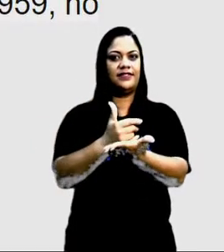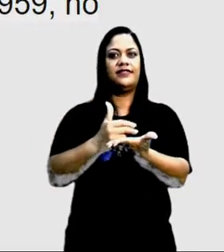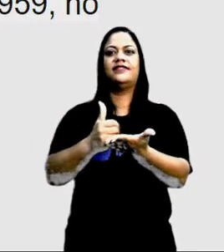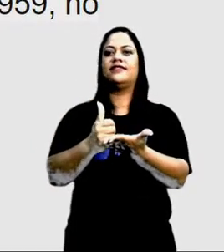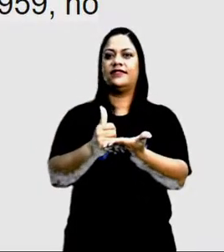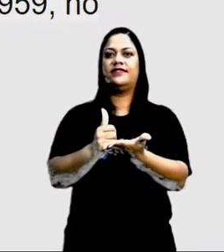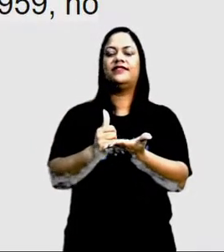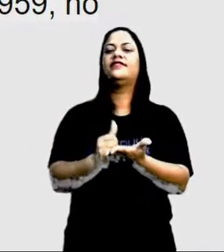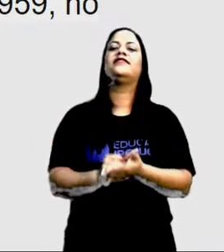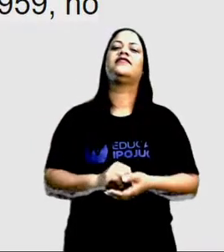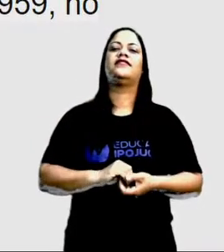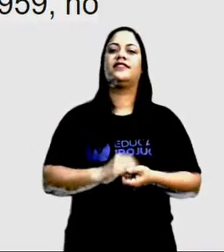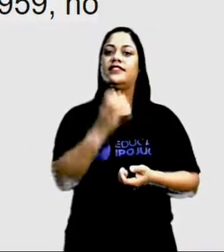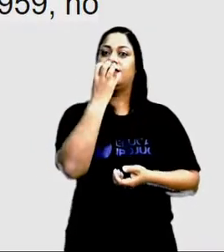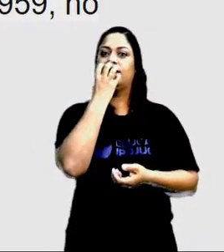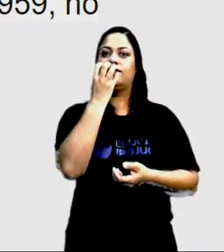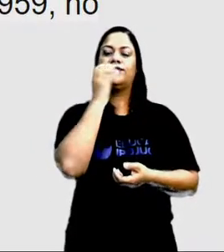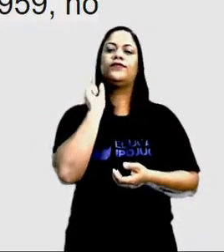tira Cãozinho Bidu, em